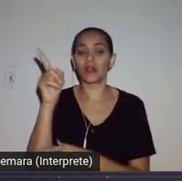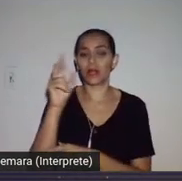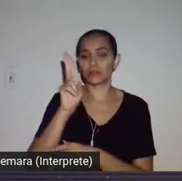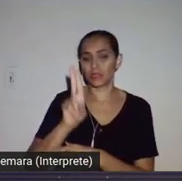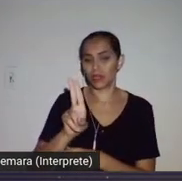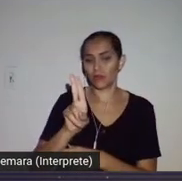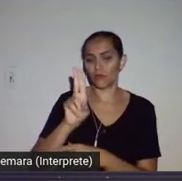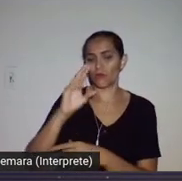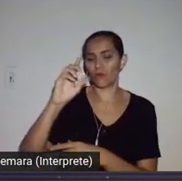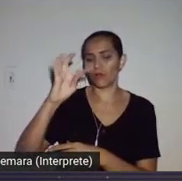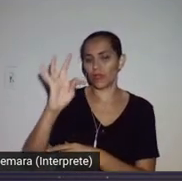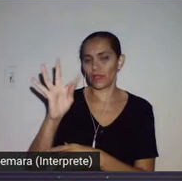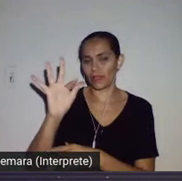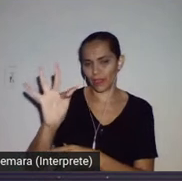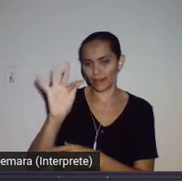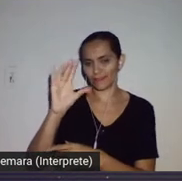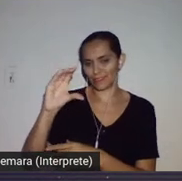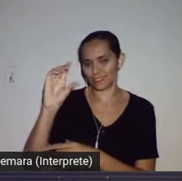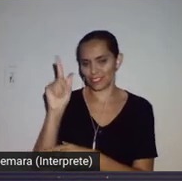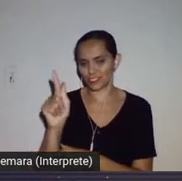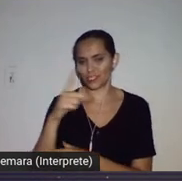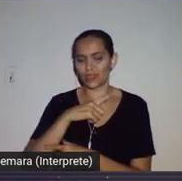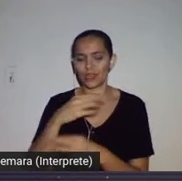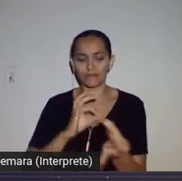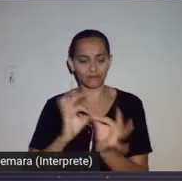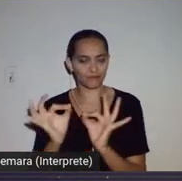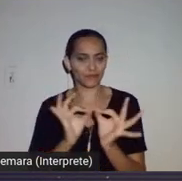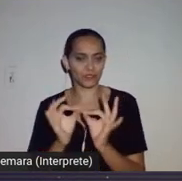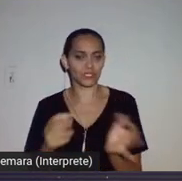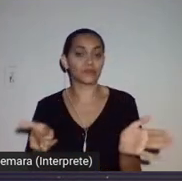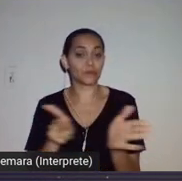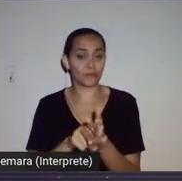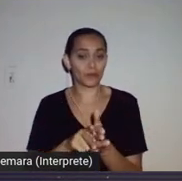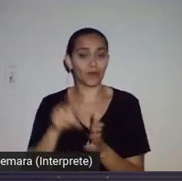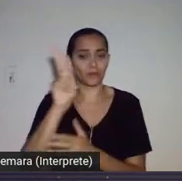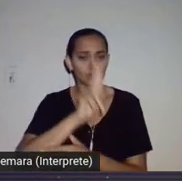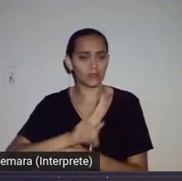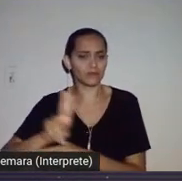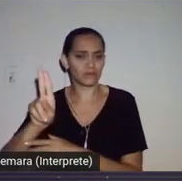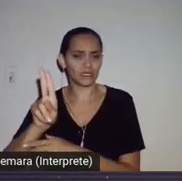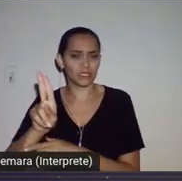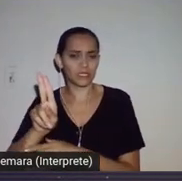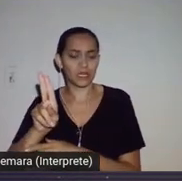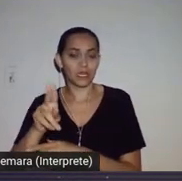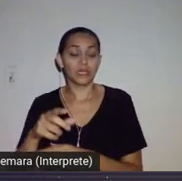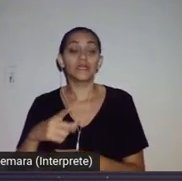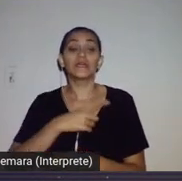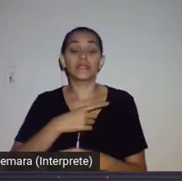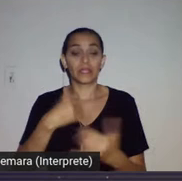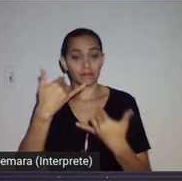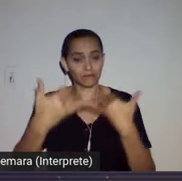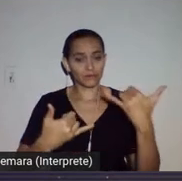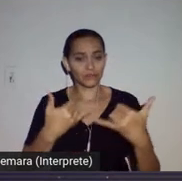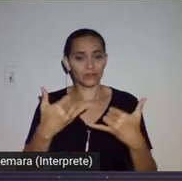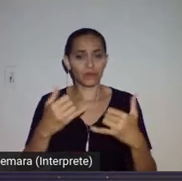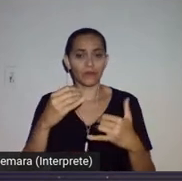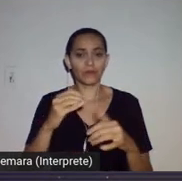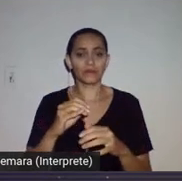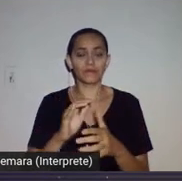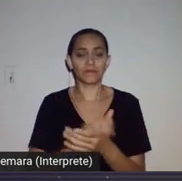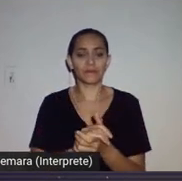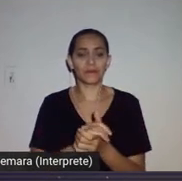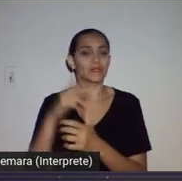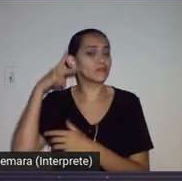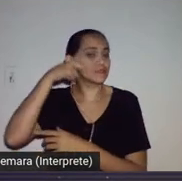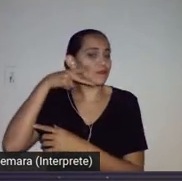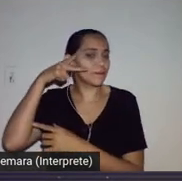projeto olímpico, e a gente tem a Olimpíada também da Paraíba, tem a Olimpíada Paraibana de Informática. Então, eu